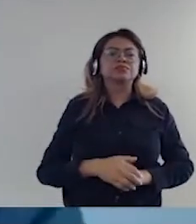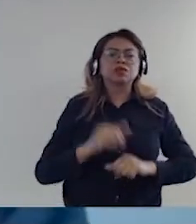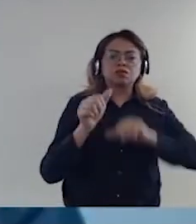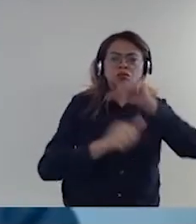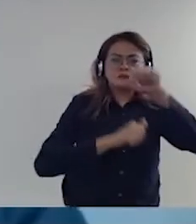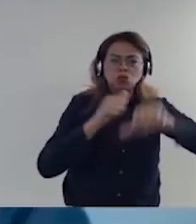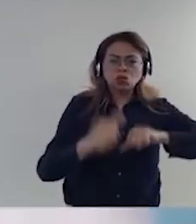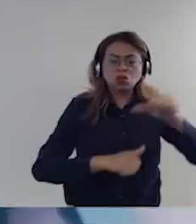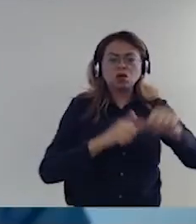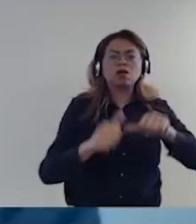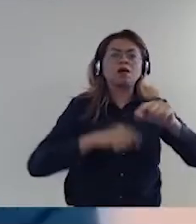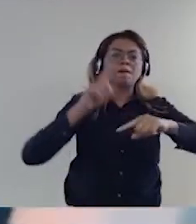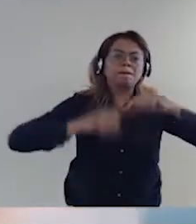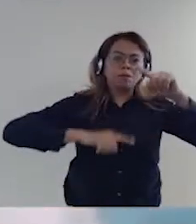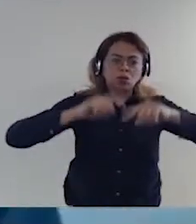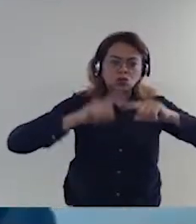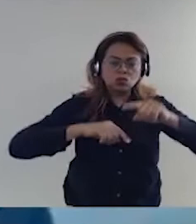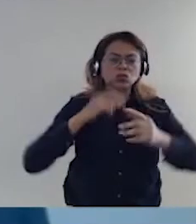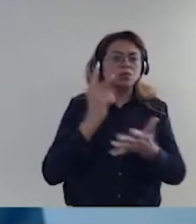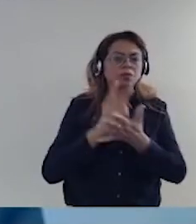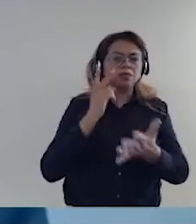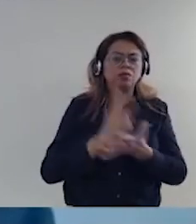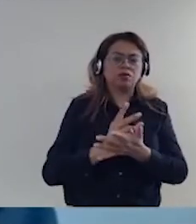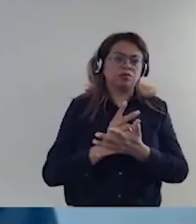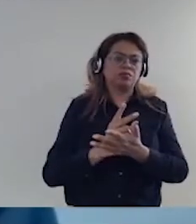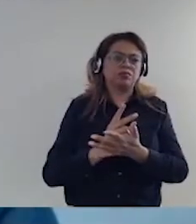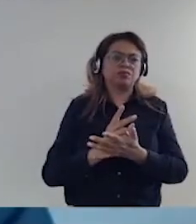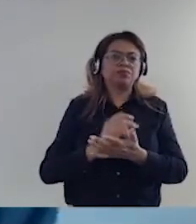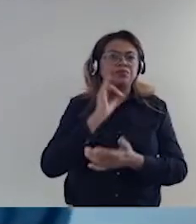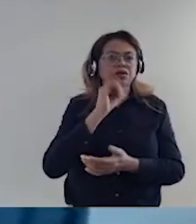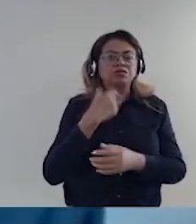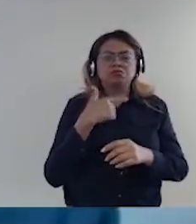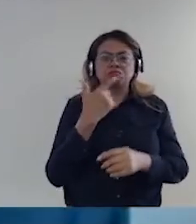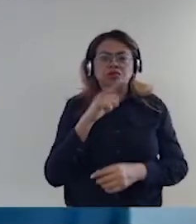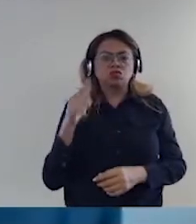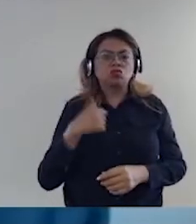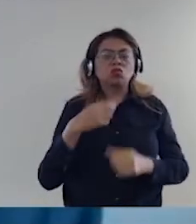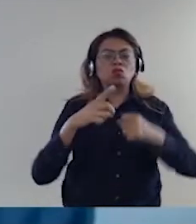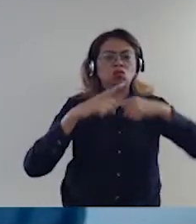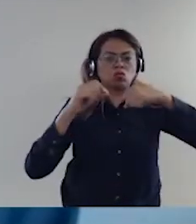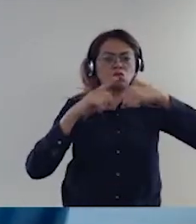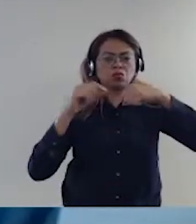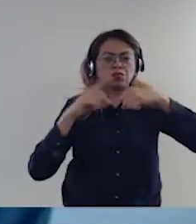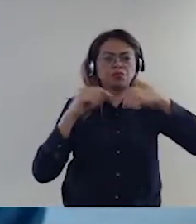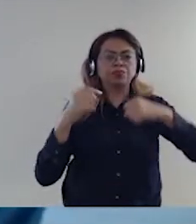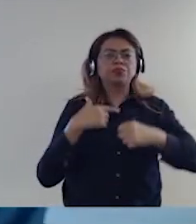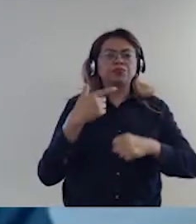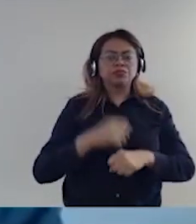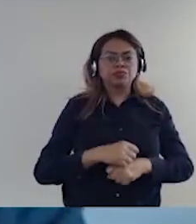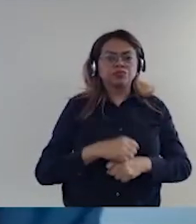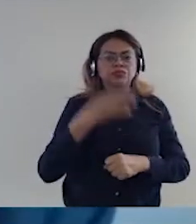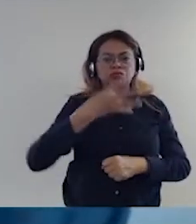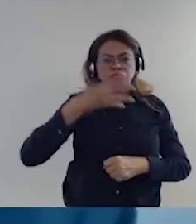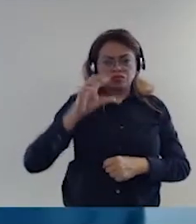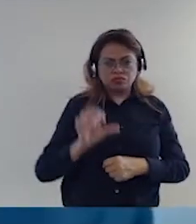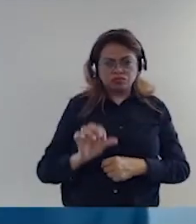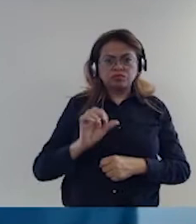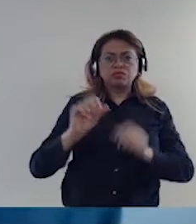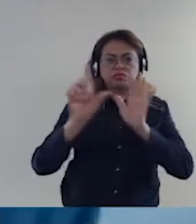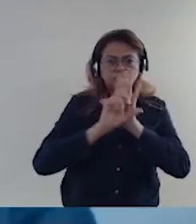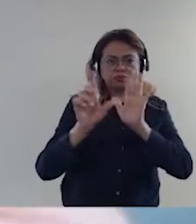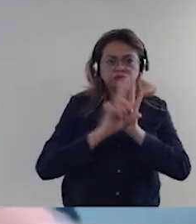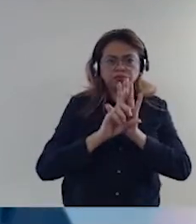troca de produtos, mesmo não se valendo do artigo 49 da Lei do